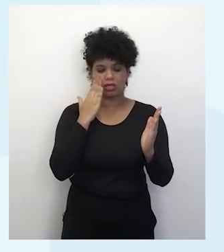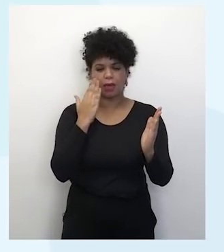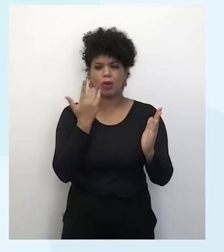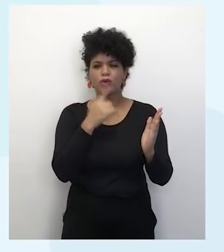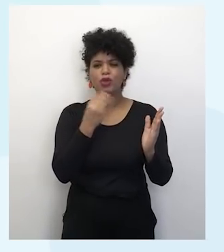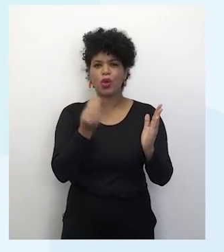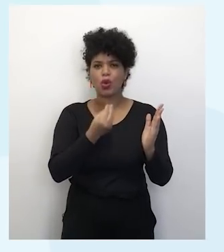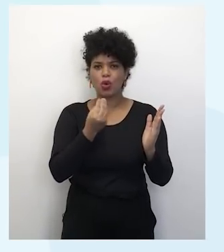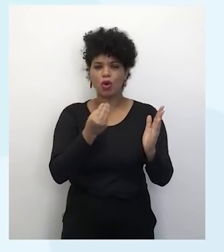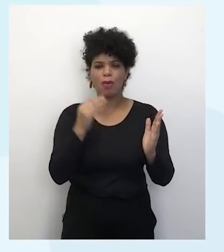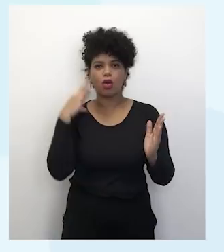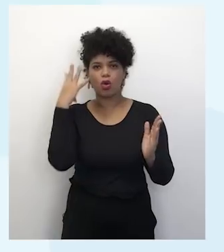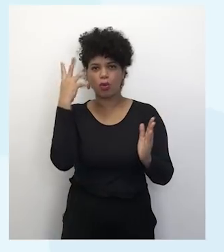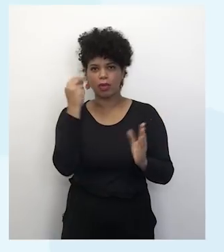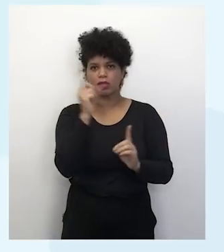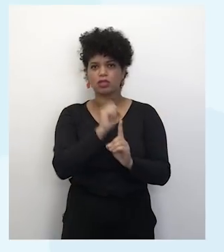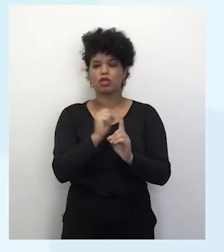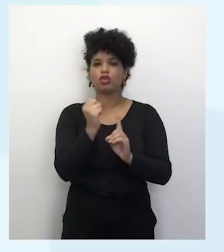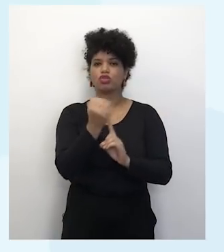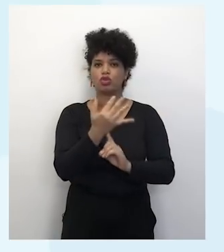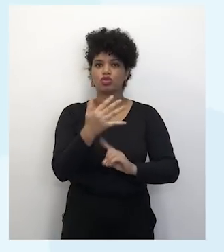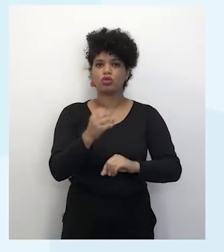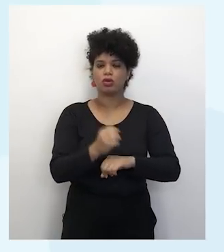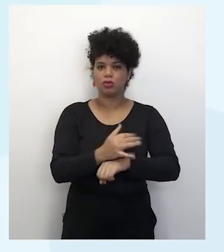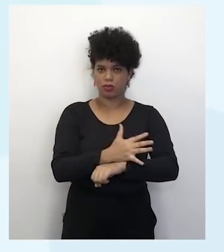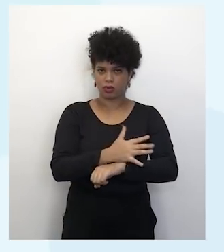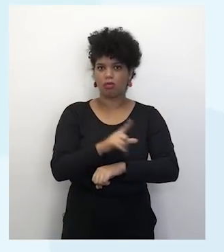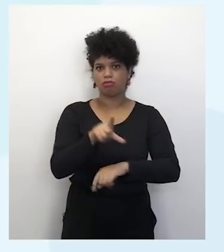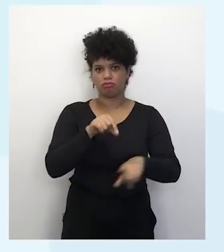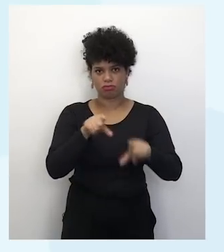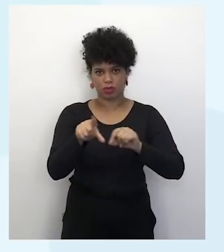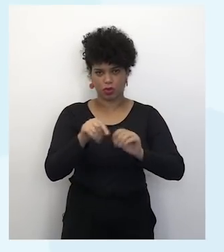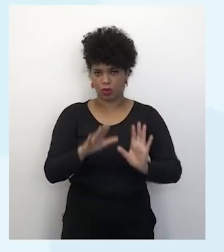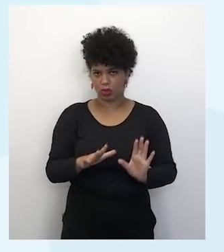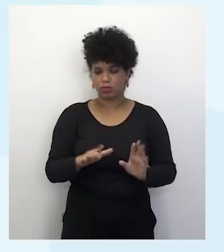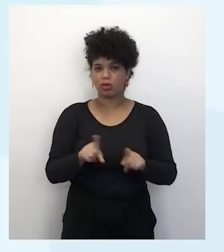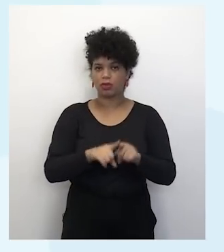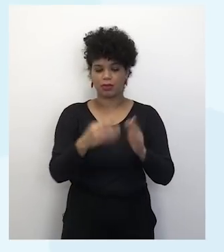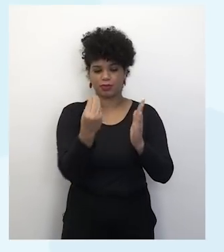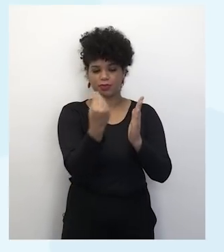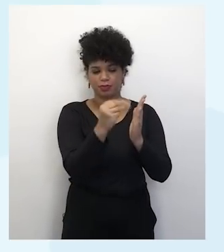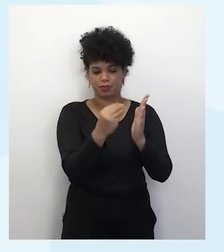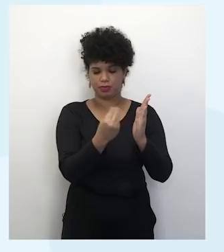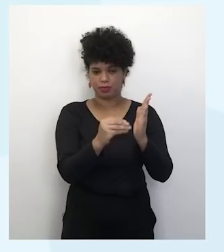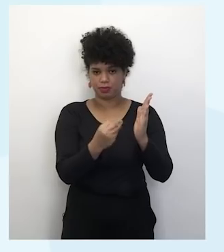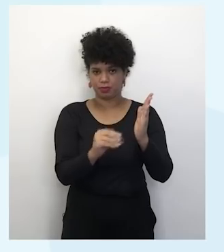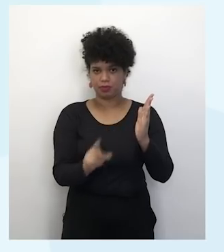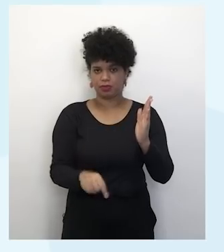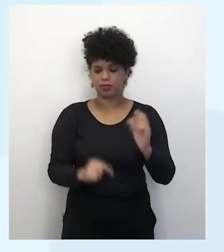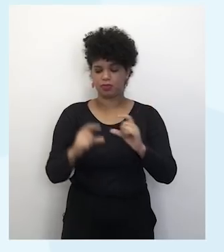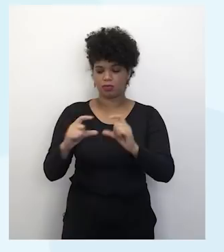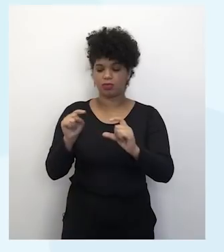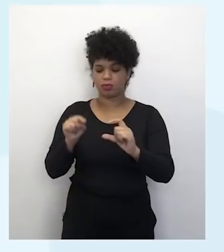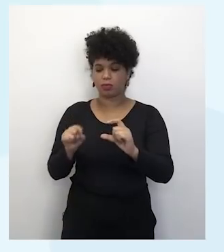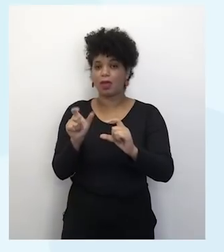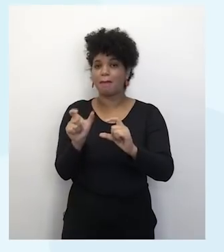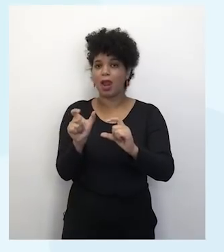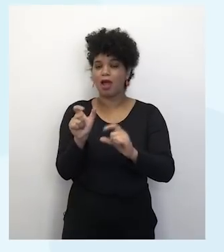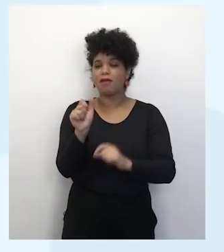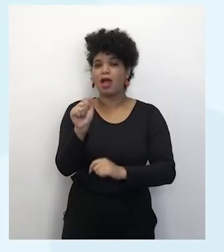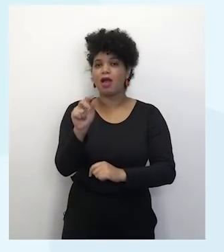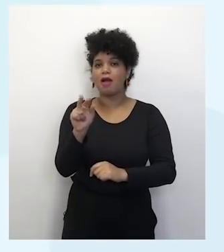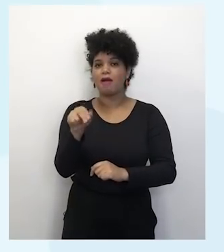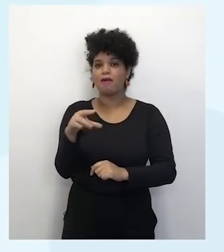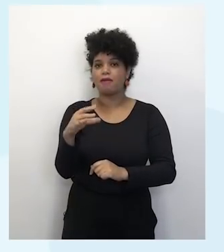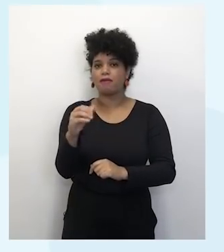a competência socioemocional que ele escolheu, vai colocar ali avançar, e